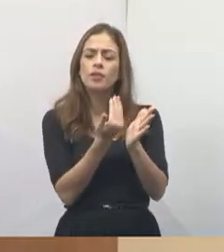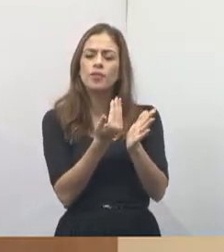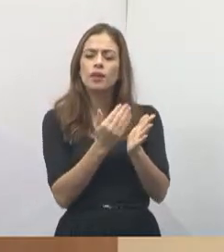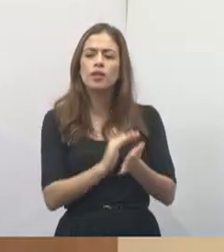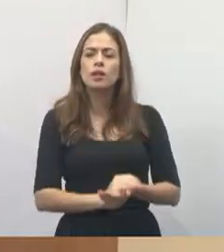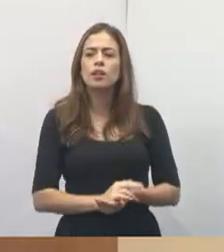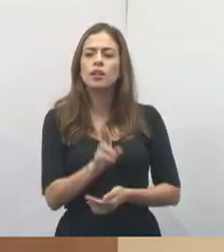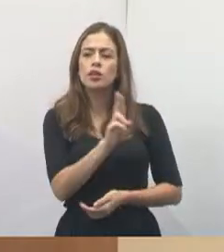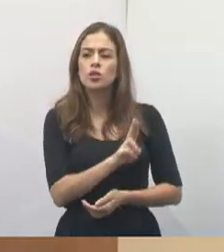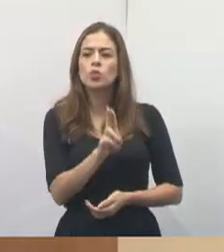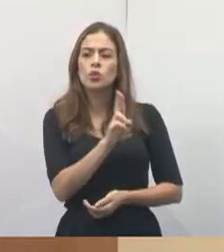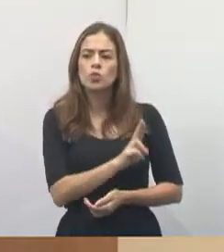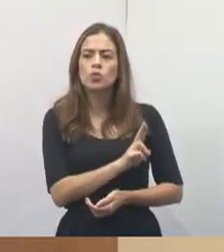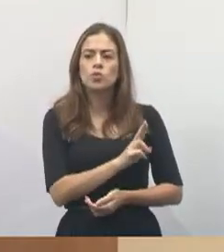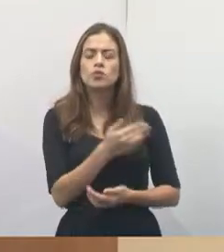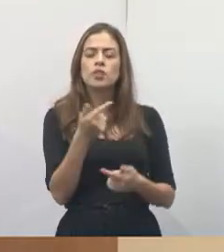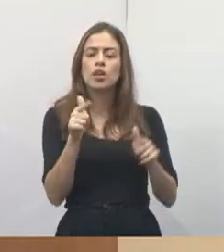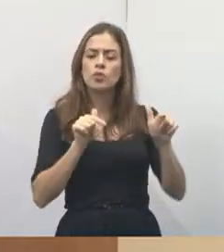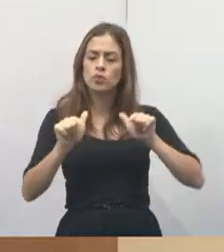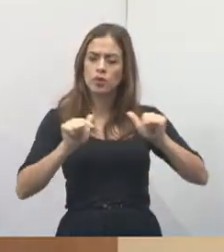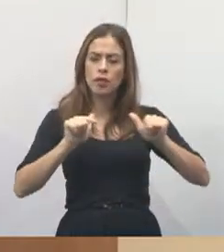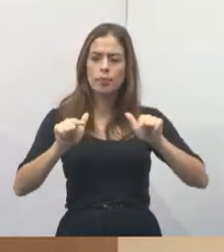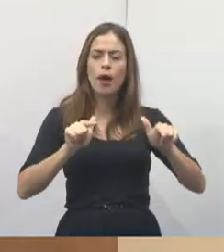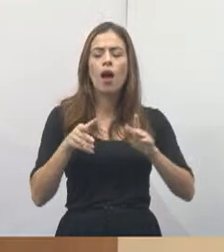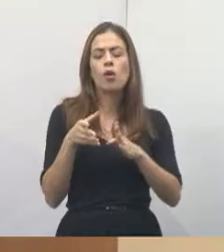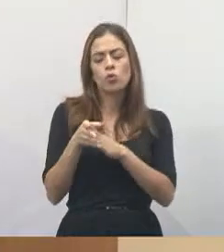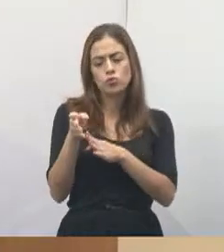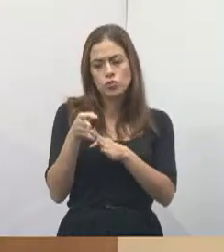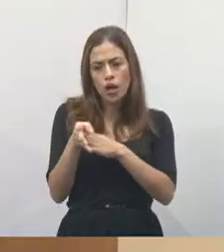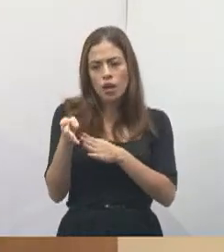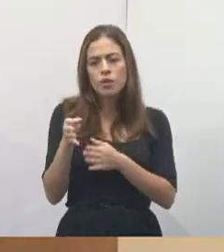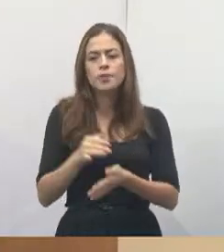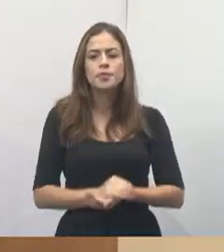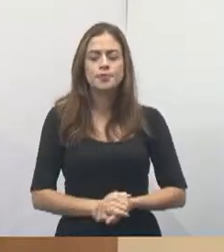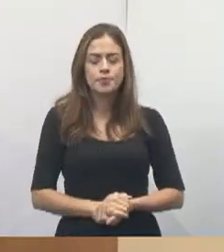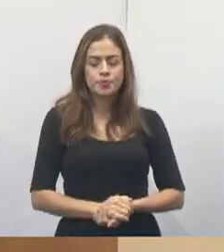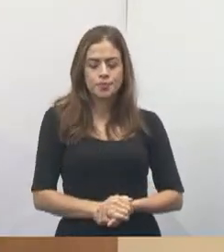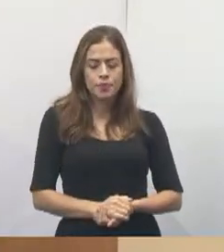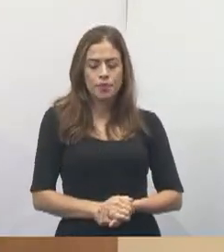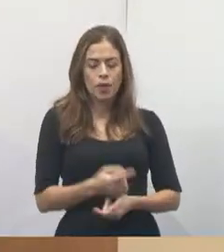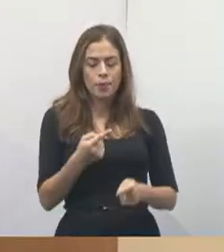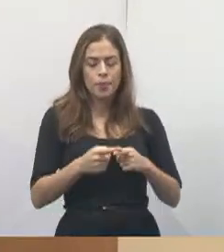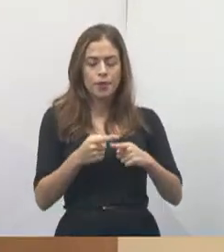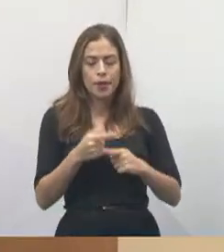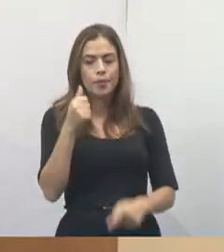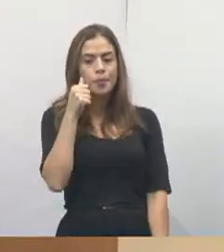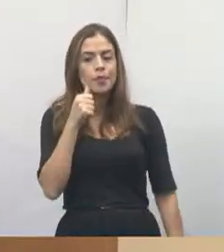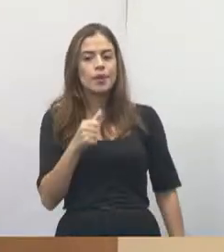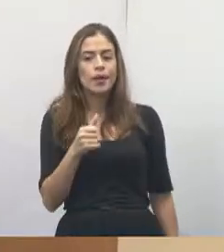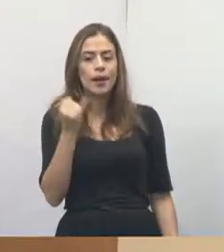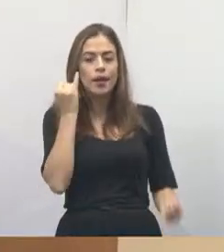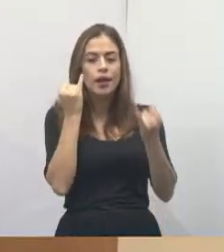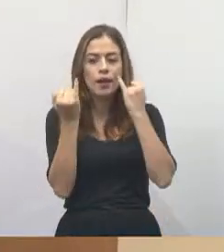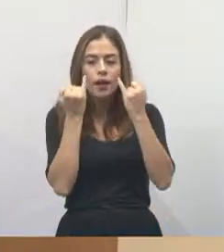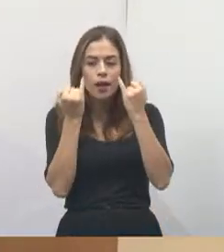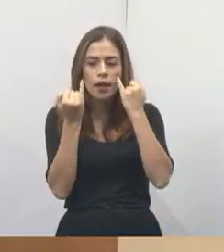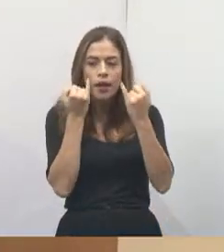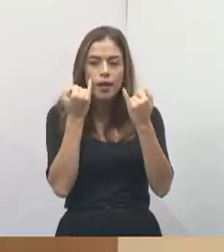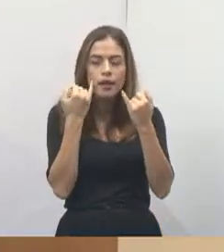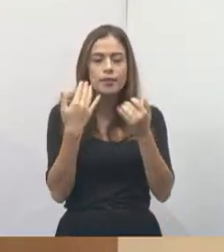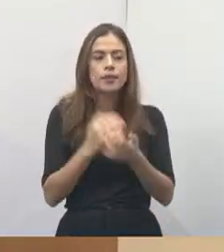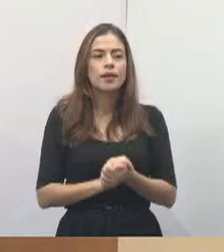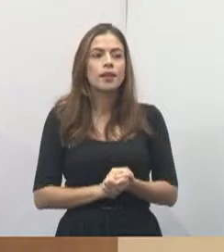usa no nosso trabalho, na nossa orientação, porque mulher informada é mulher